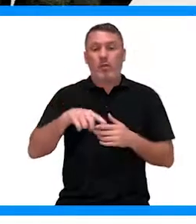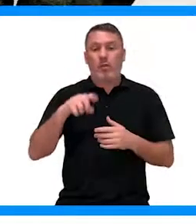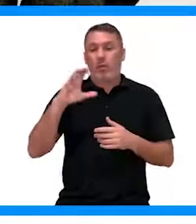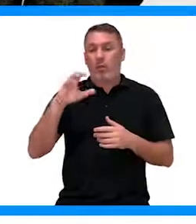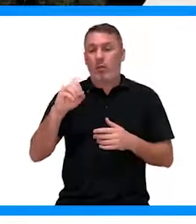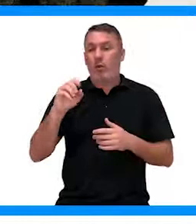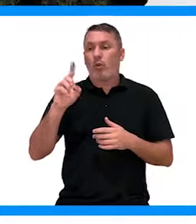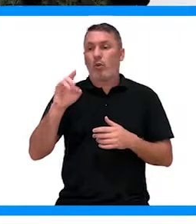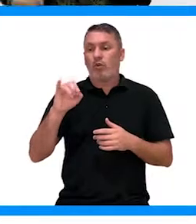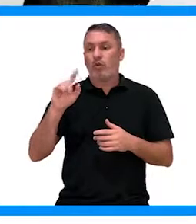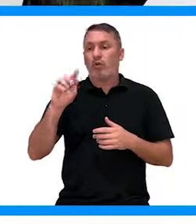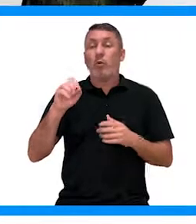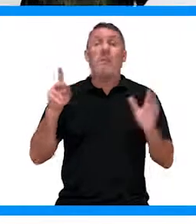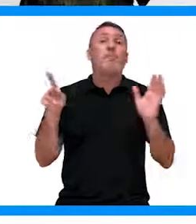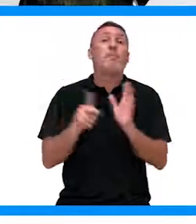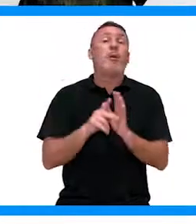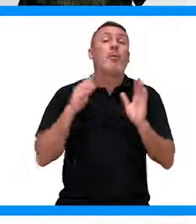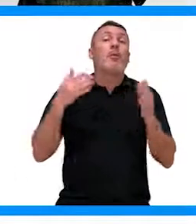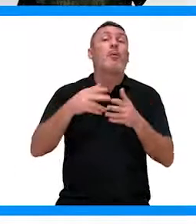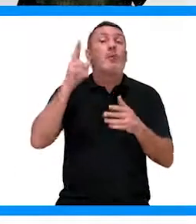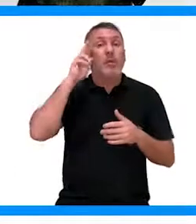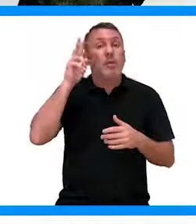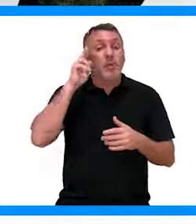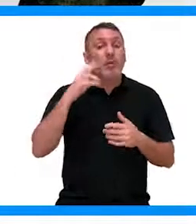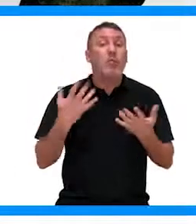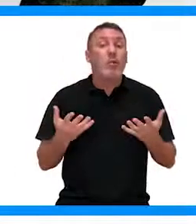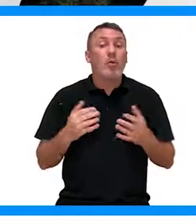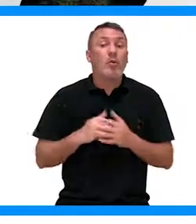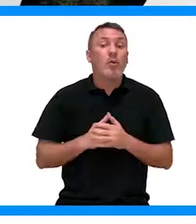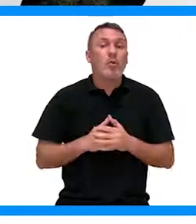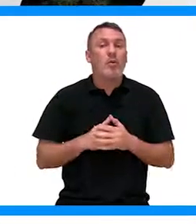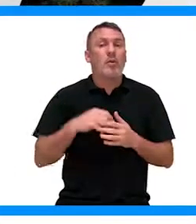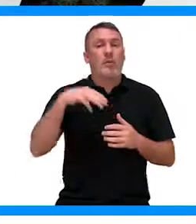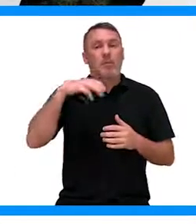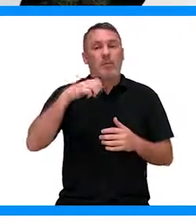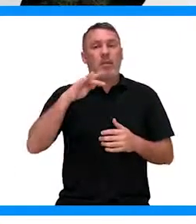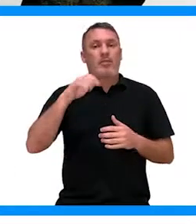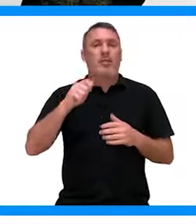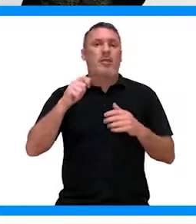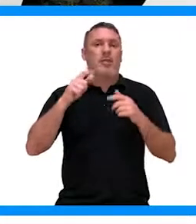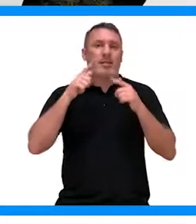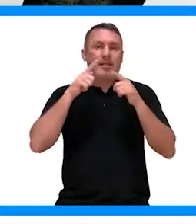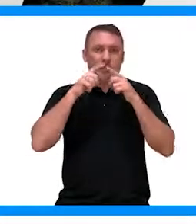código. O que é o próprio código? É a função